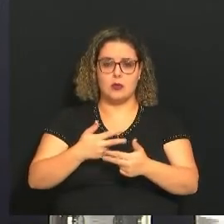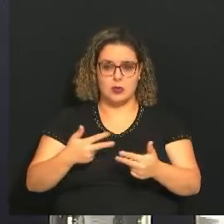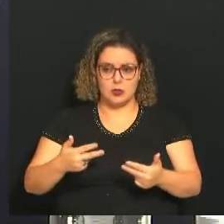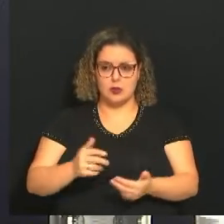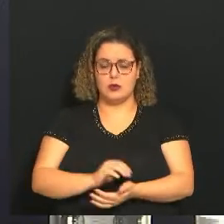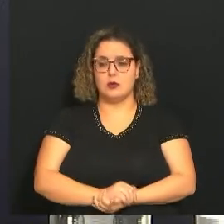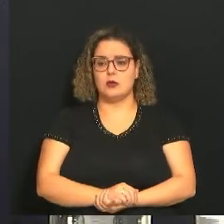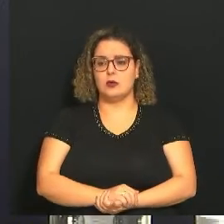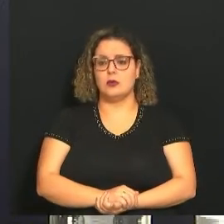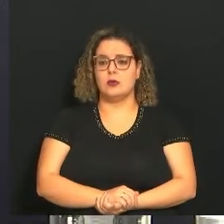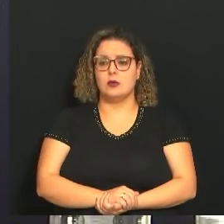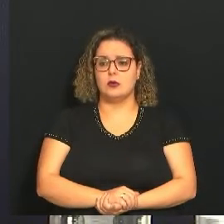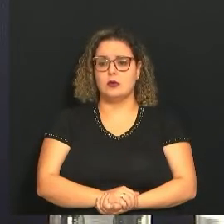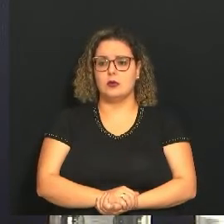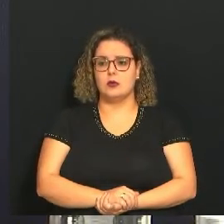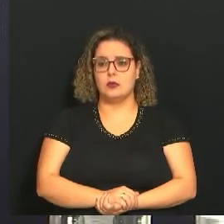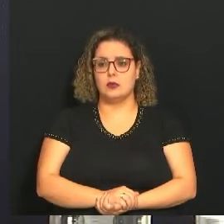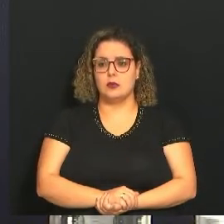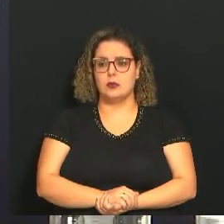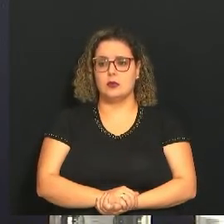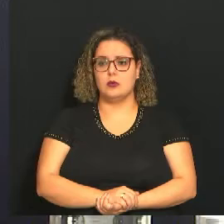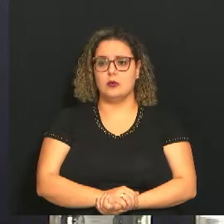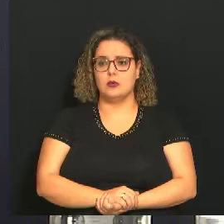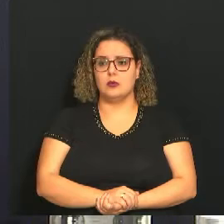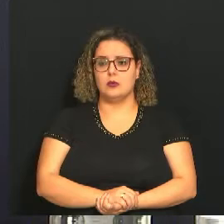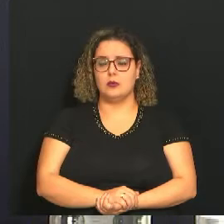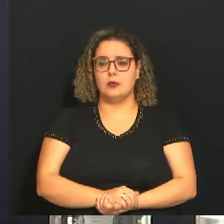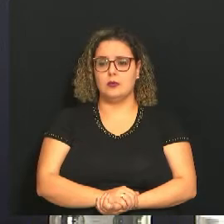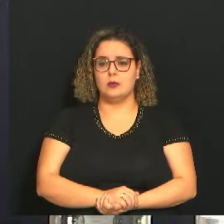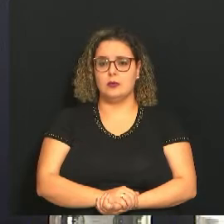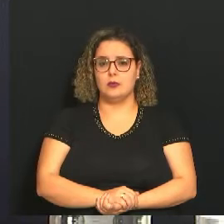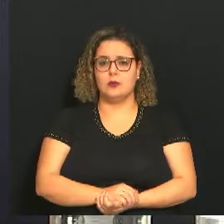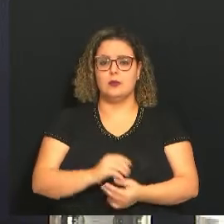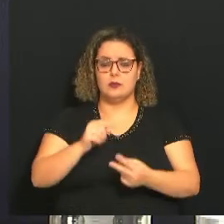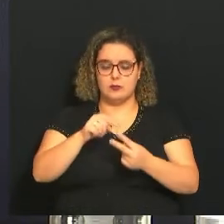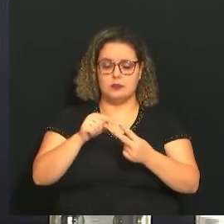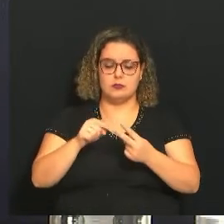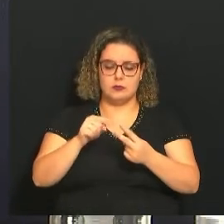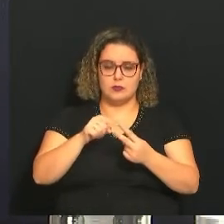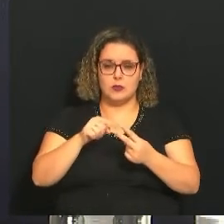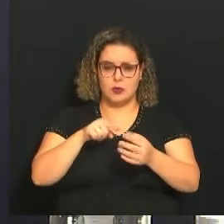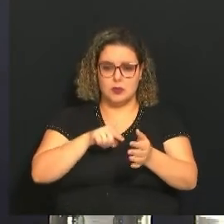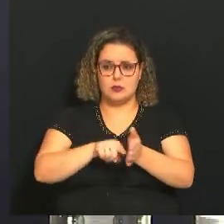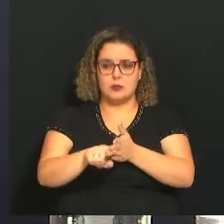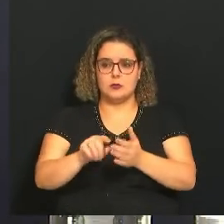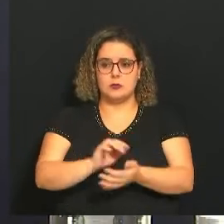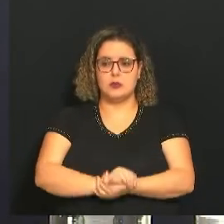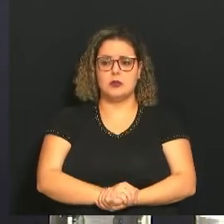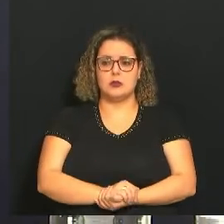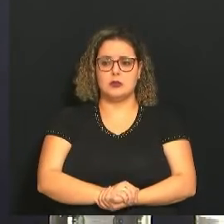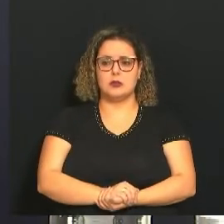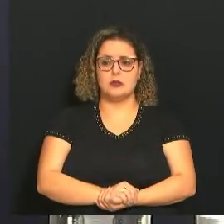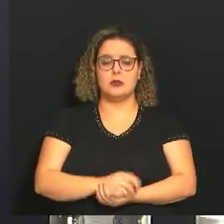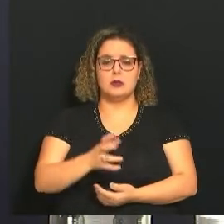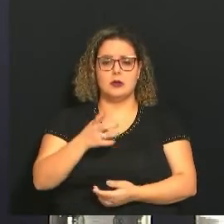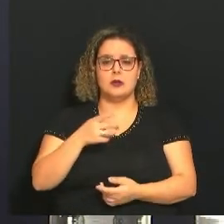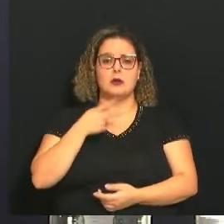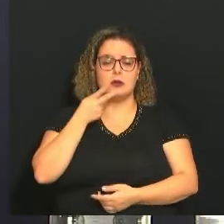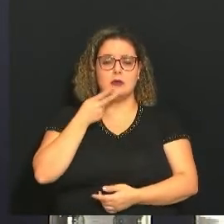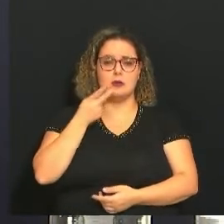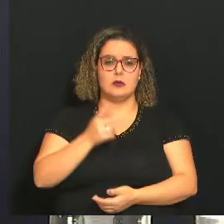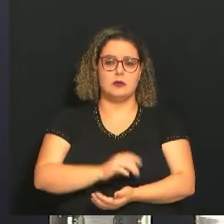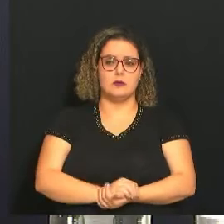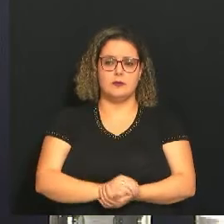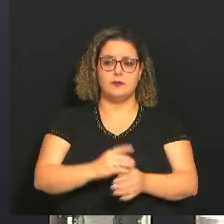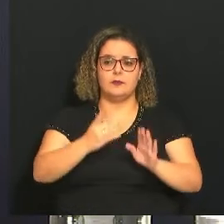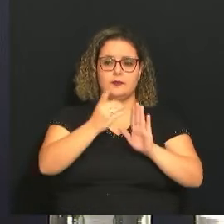aqui também com algumas perguntas. Teve essa questão do João, teve essa questão da Shirley, mas eu quero falar aqui sobre o